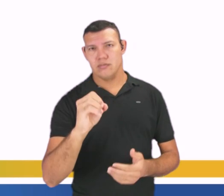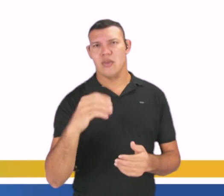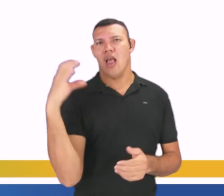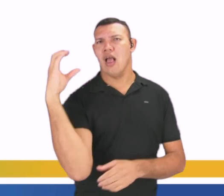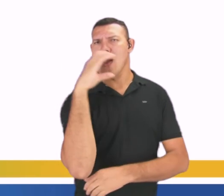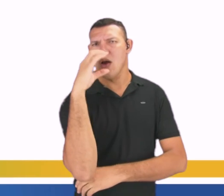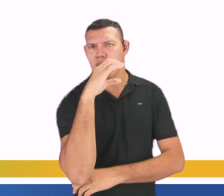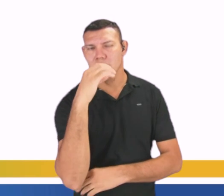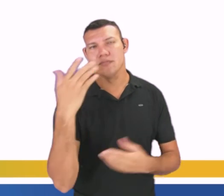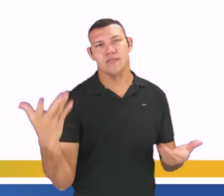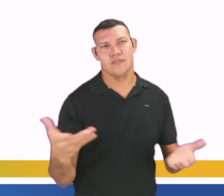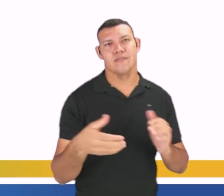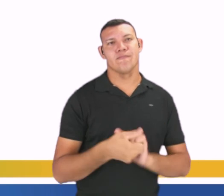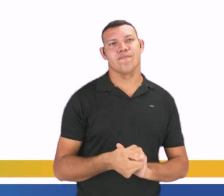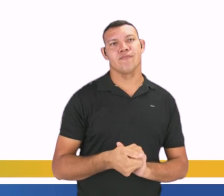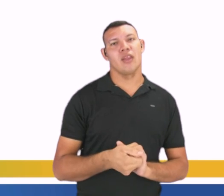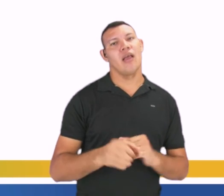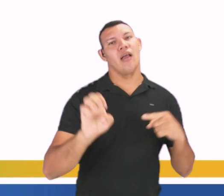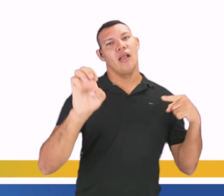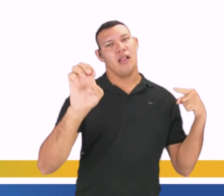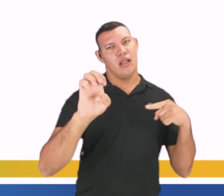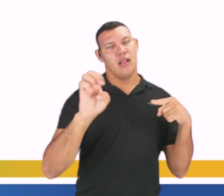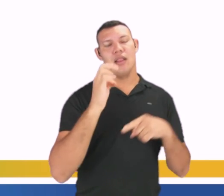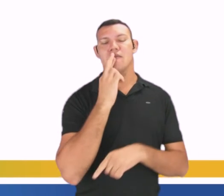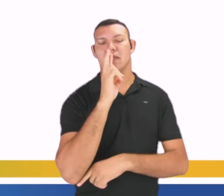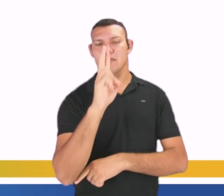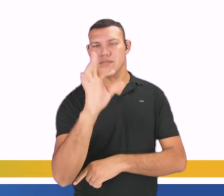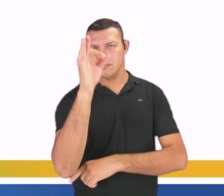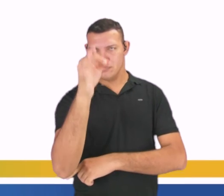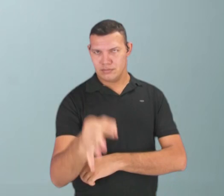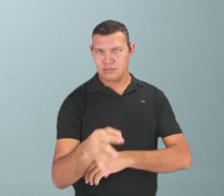reação de oxidação e redução.